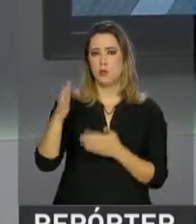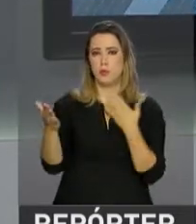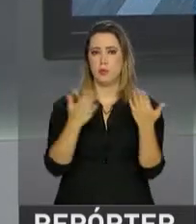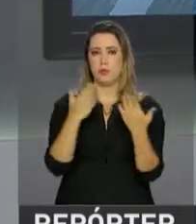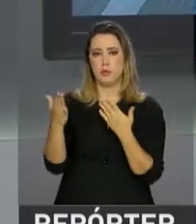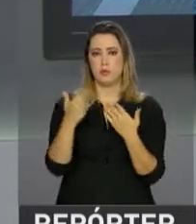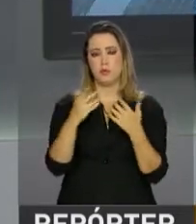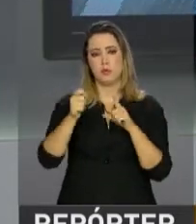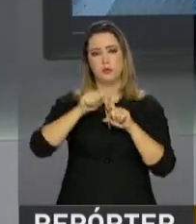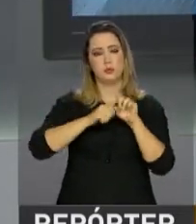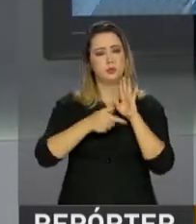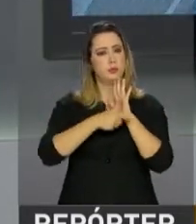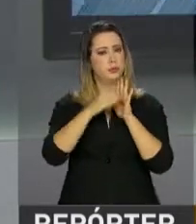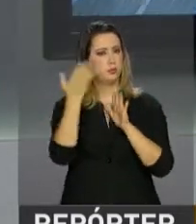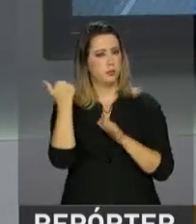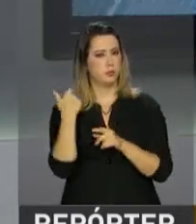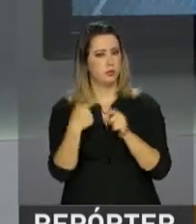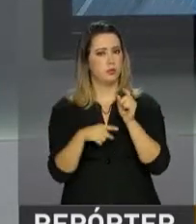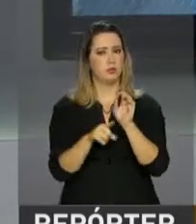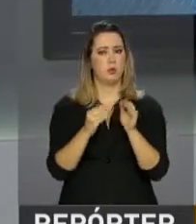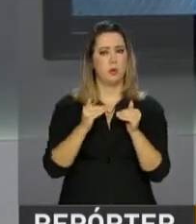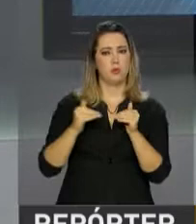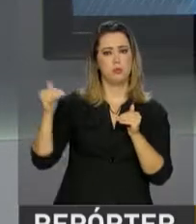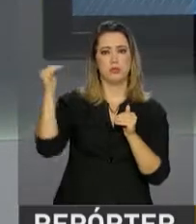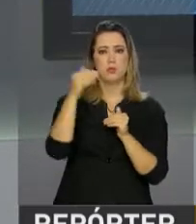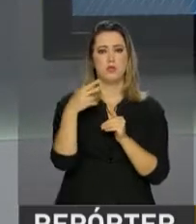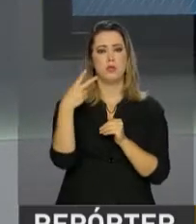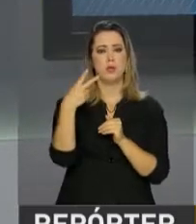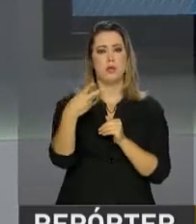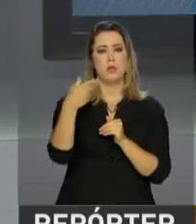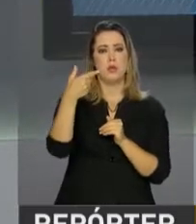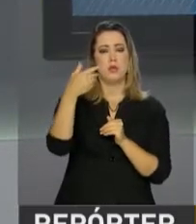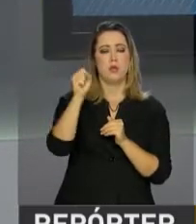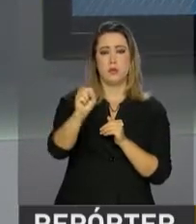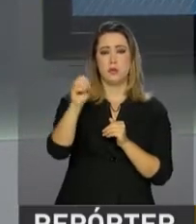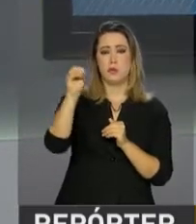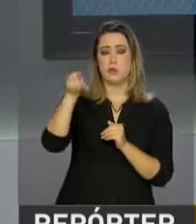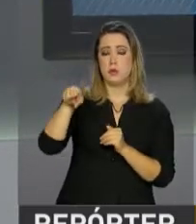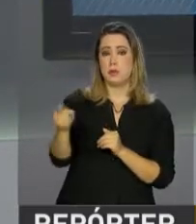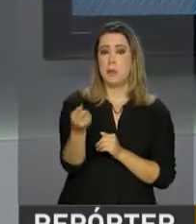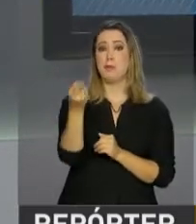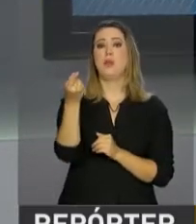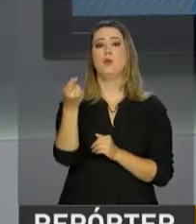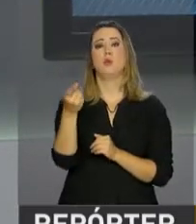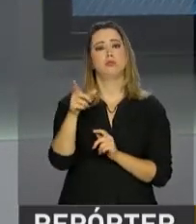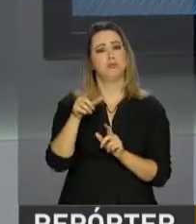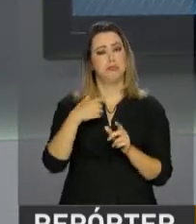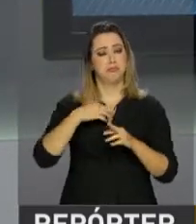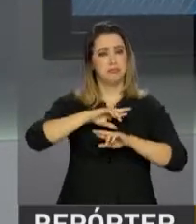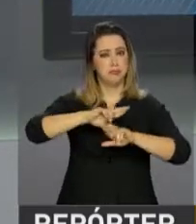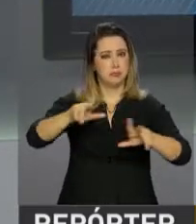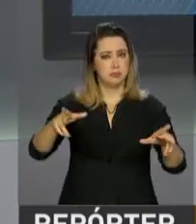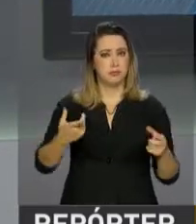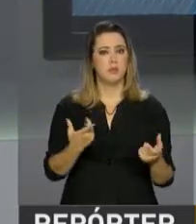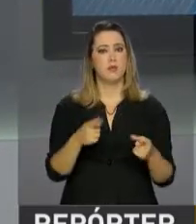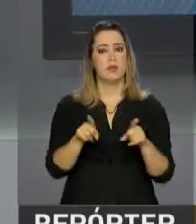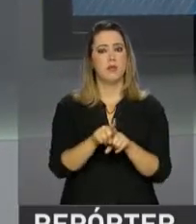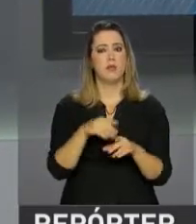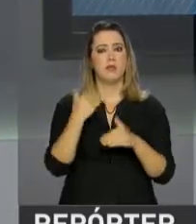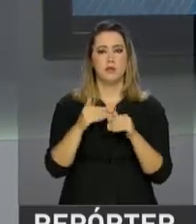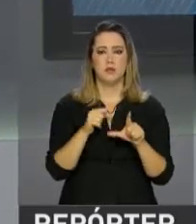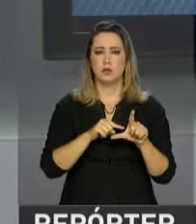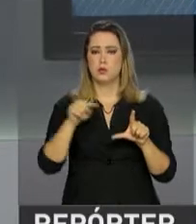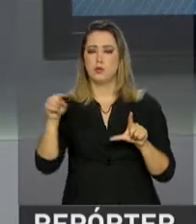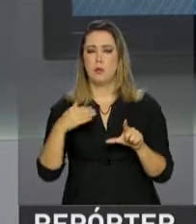mesmo mês de 2006 e ultrapassou as 280 mil unidades o avanço é puxado pelas vendas de automóveis